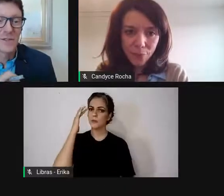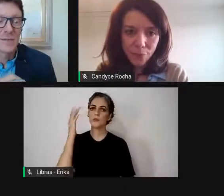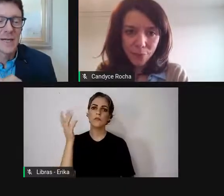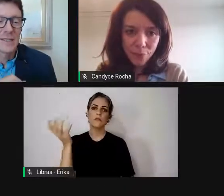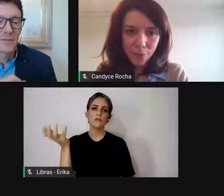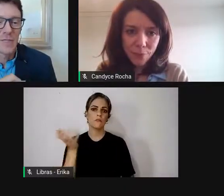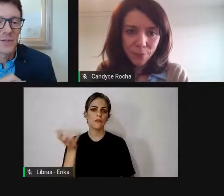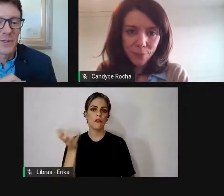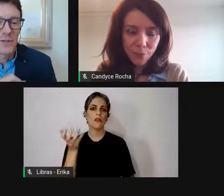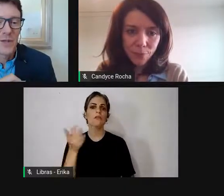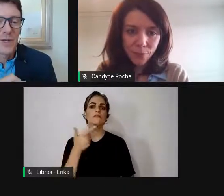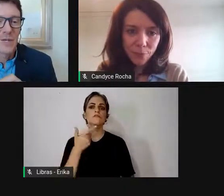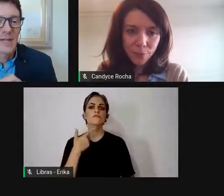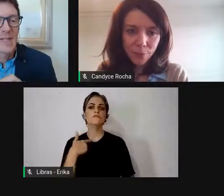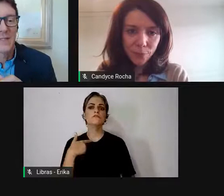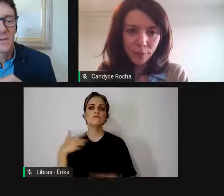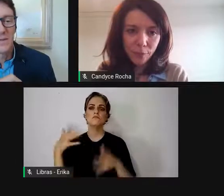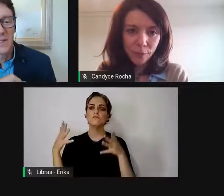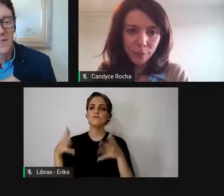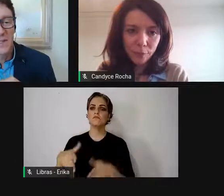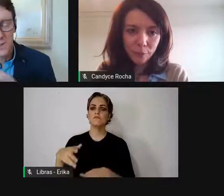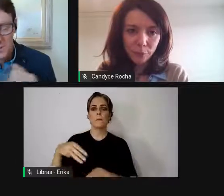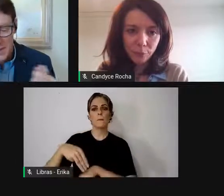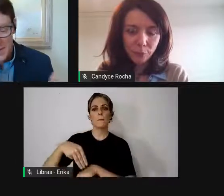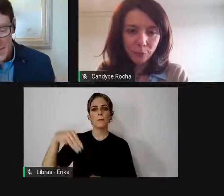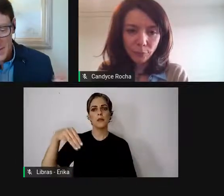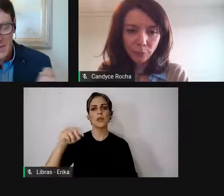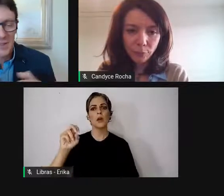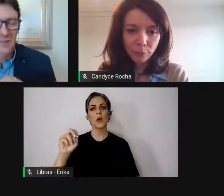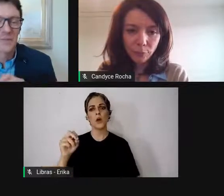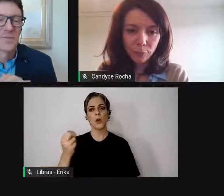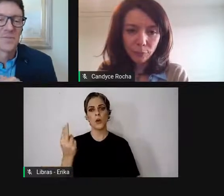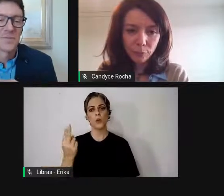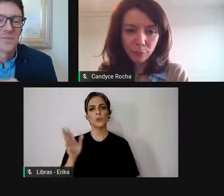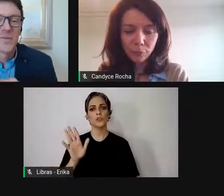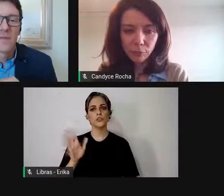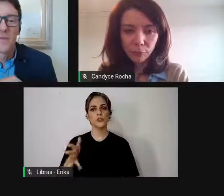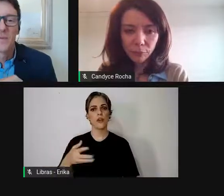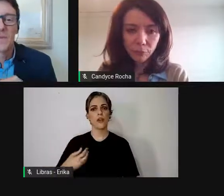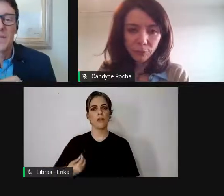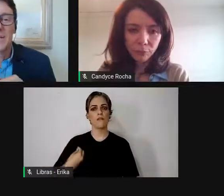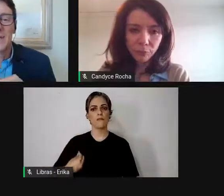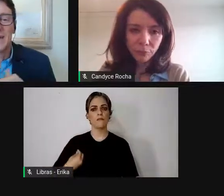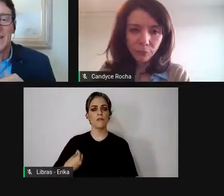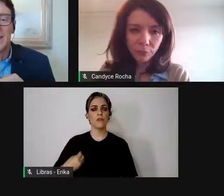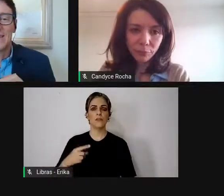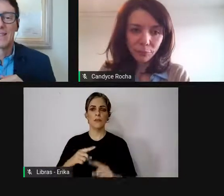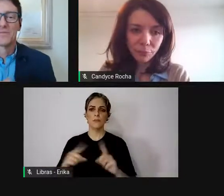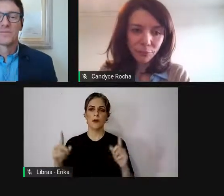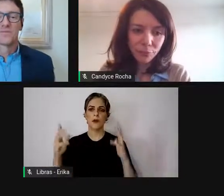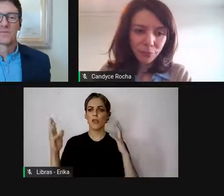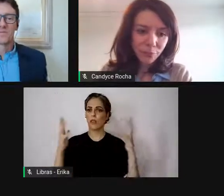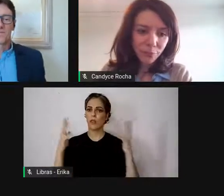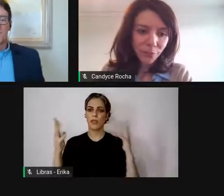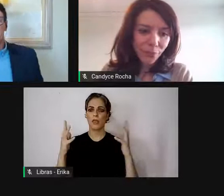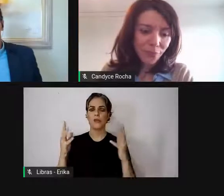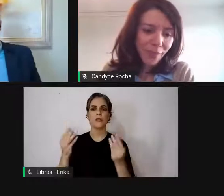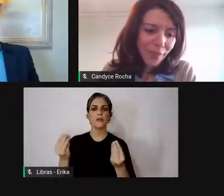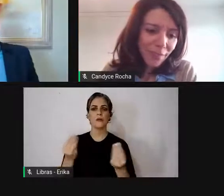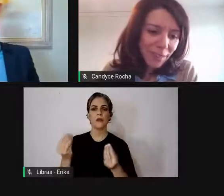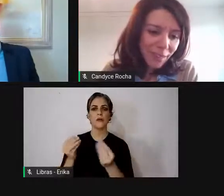aquelas dificuldades e pressões, para que não desistam, para que persistam? Vamos começar pela Candice.